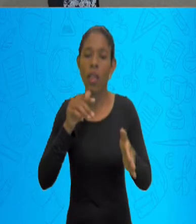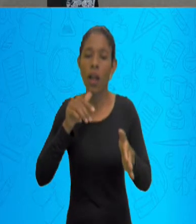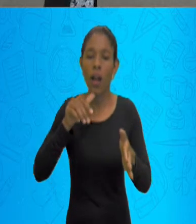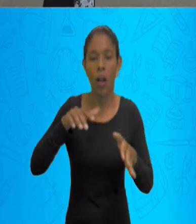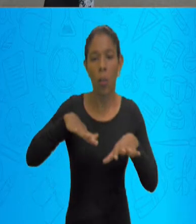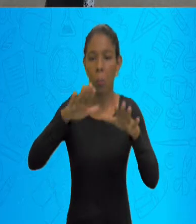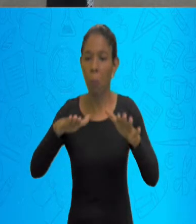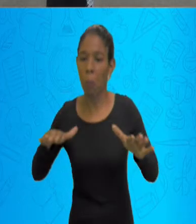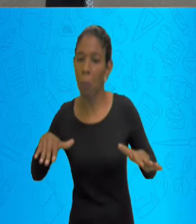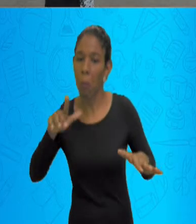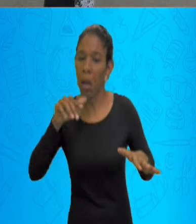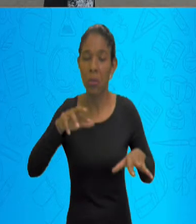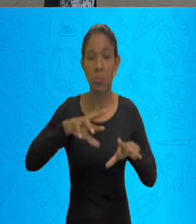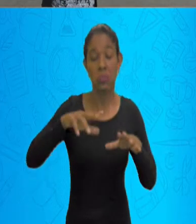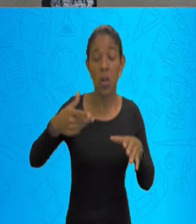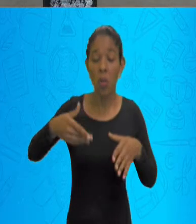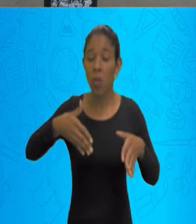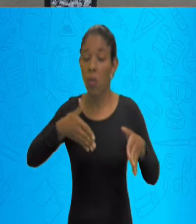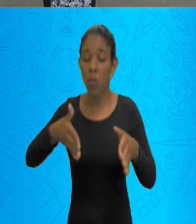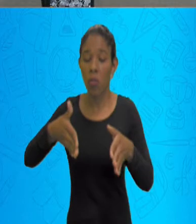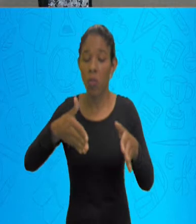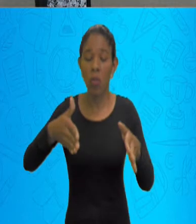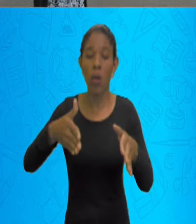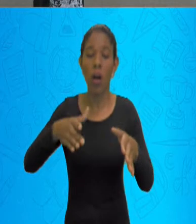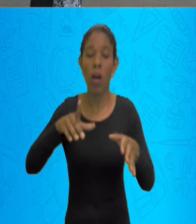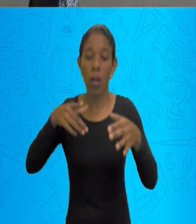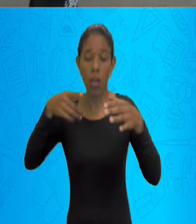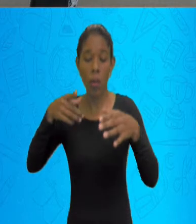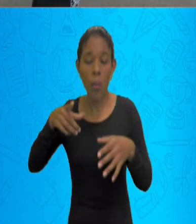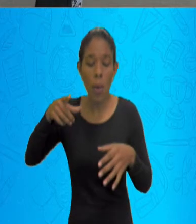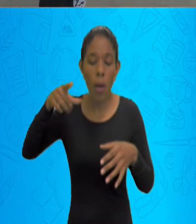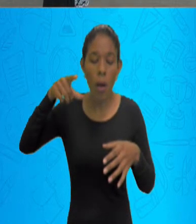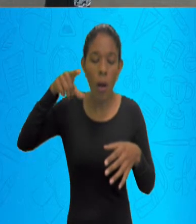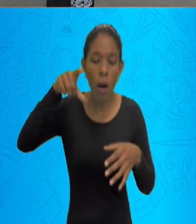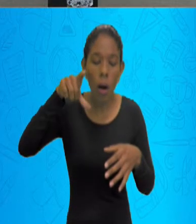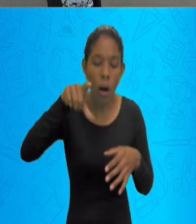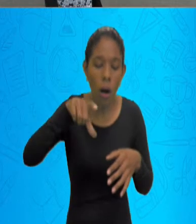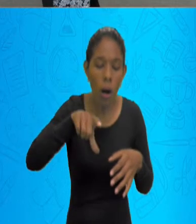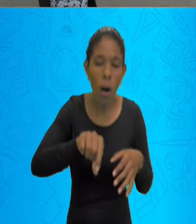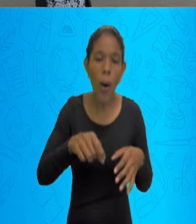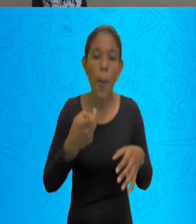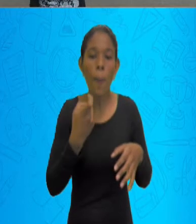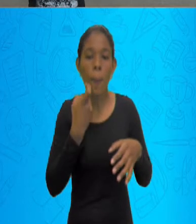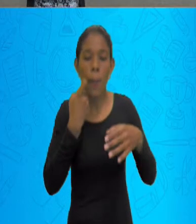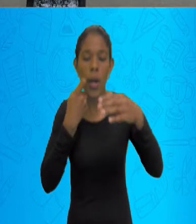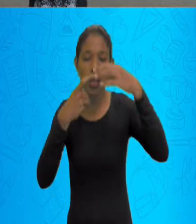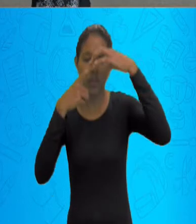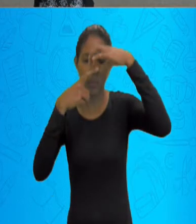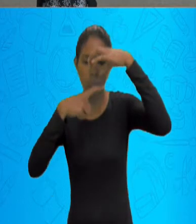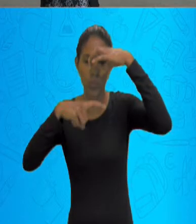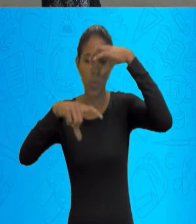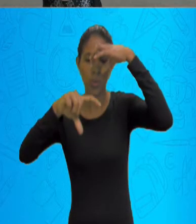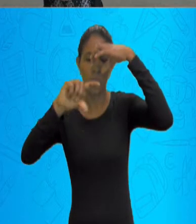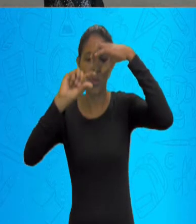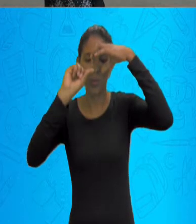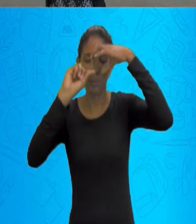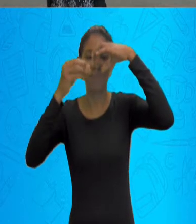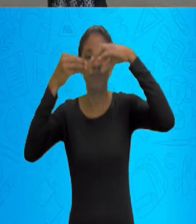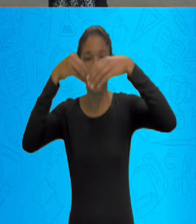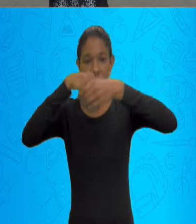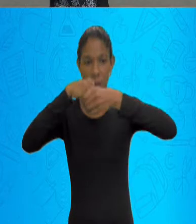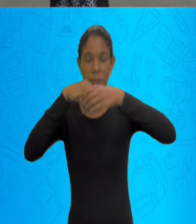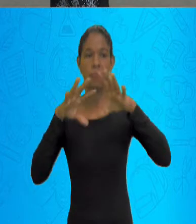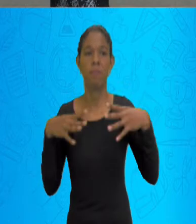pesca. Nós temos alguns que são insetívoros, nós temos outros que são frutíferos. E aí,